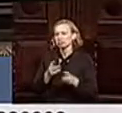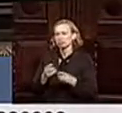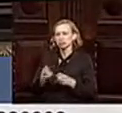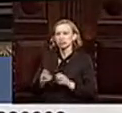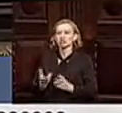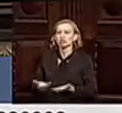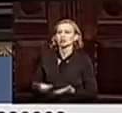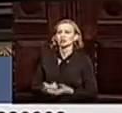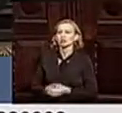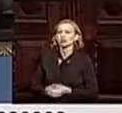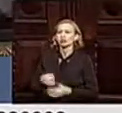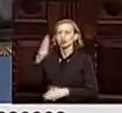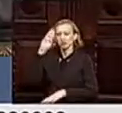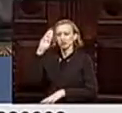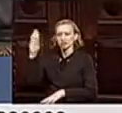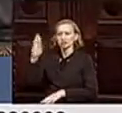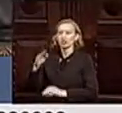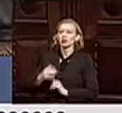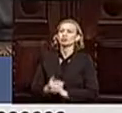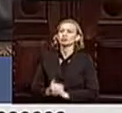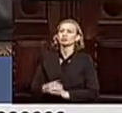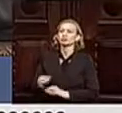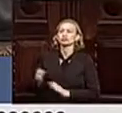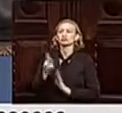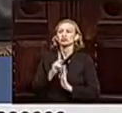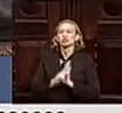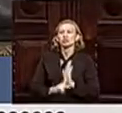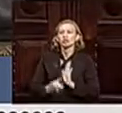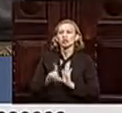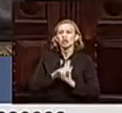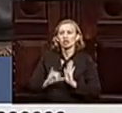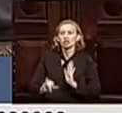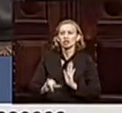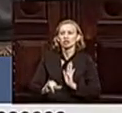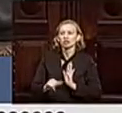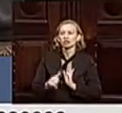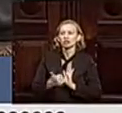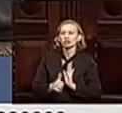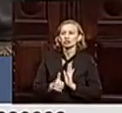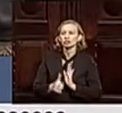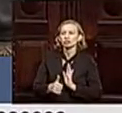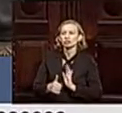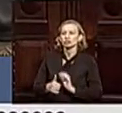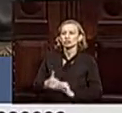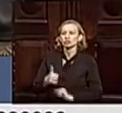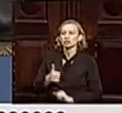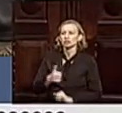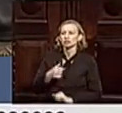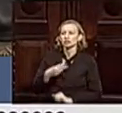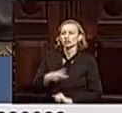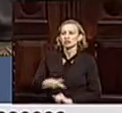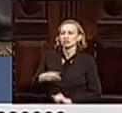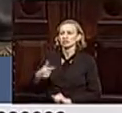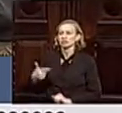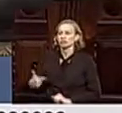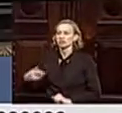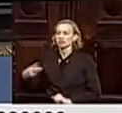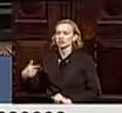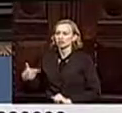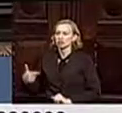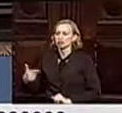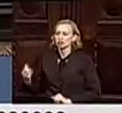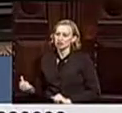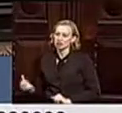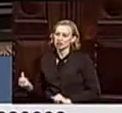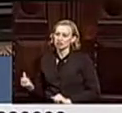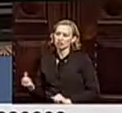A principal delas é adequar o projeto à Lei Federal 11.326, de 24 de julho de 2006, que